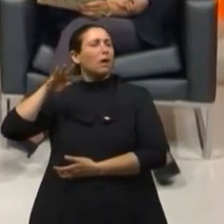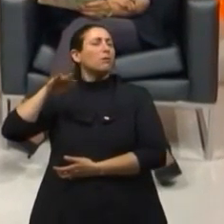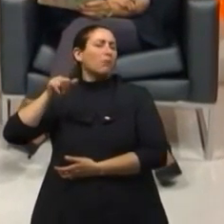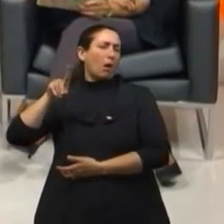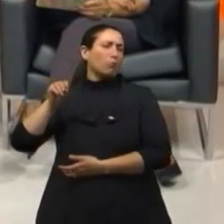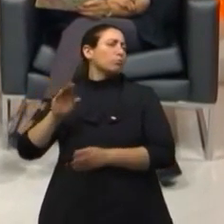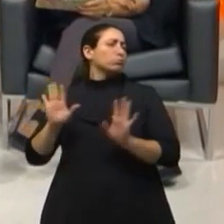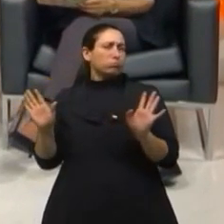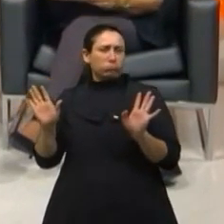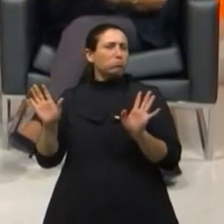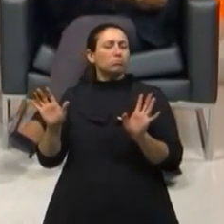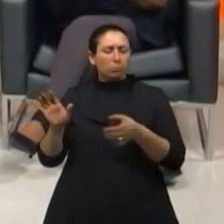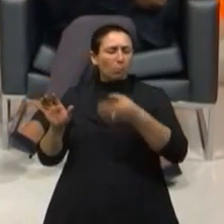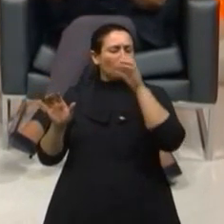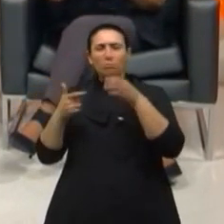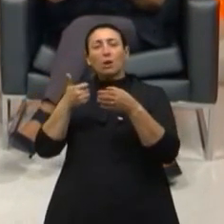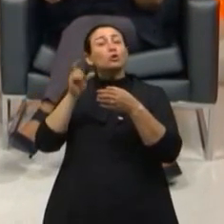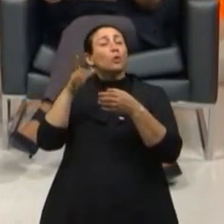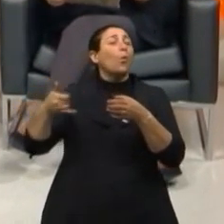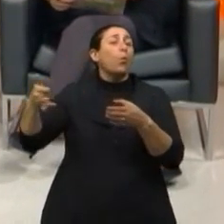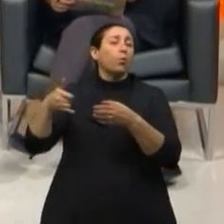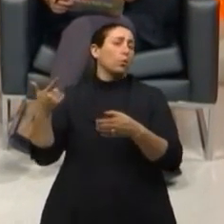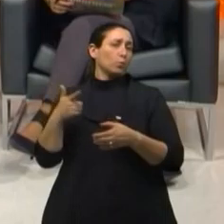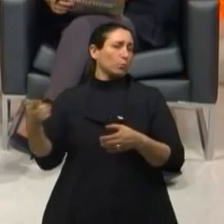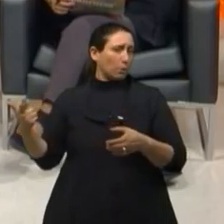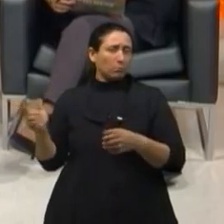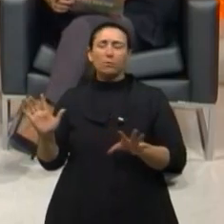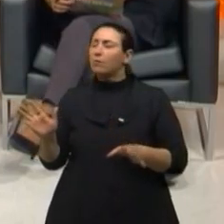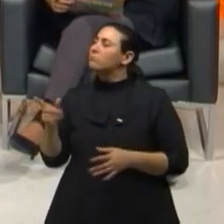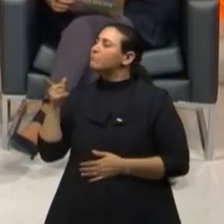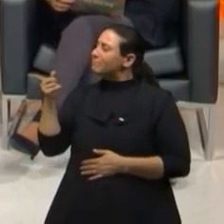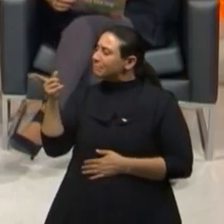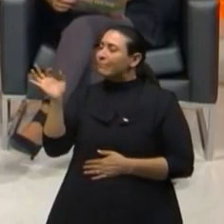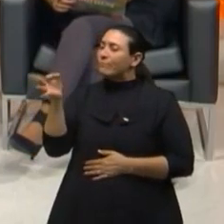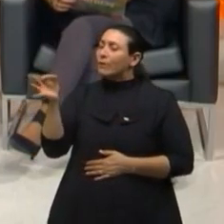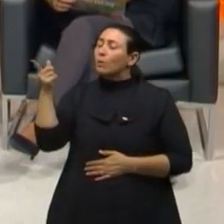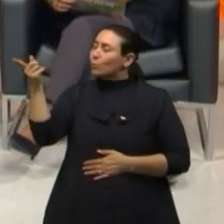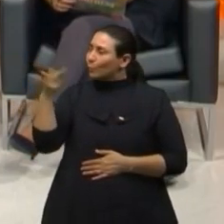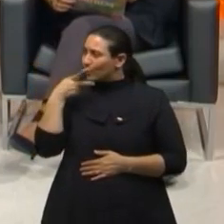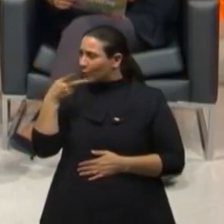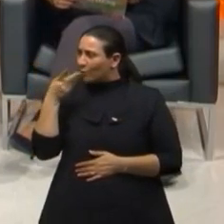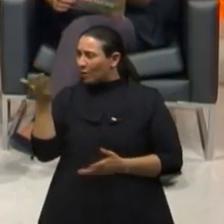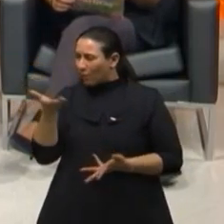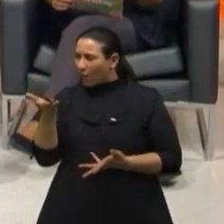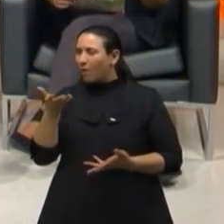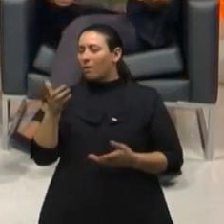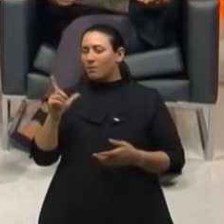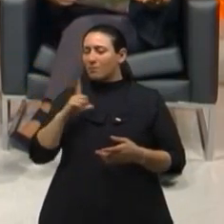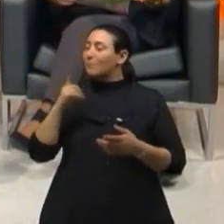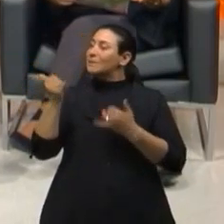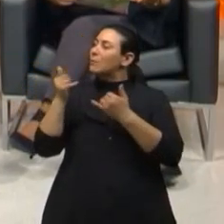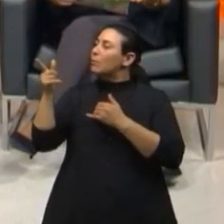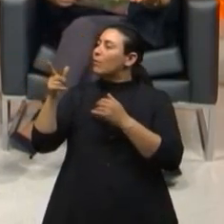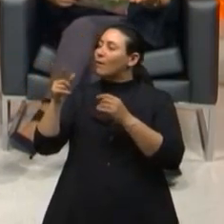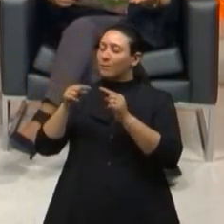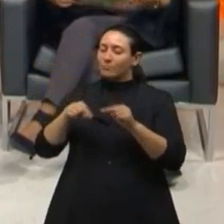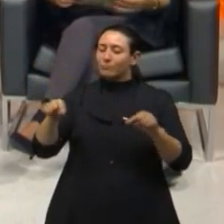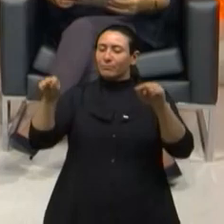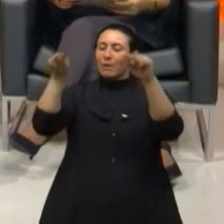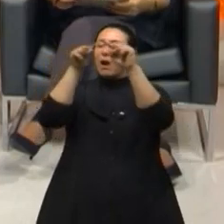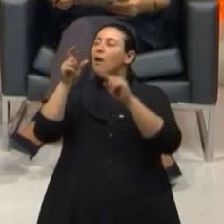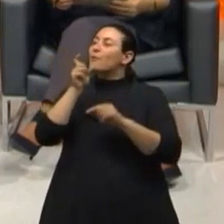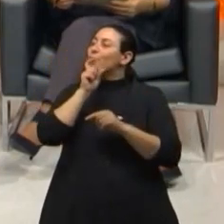resto eles os e cou agora tu falou nos nos verdes escuros cou é muito bom né cve É